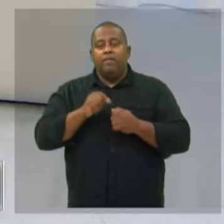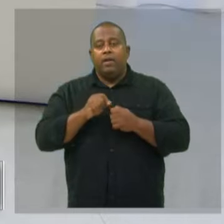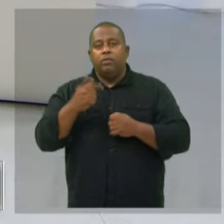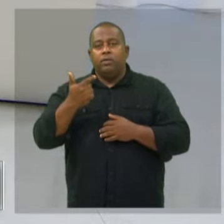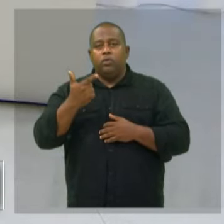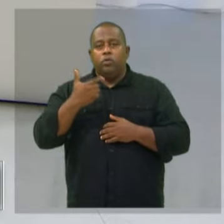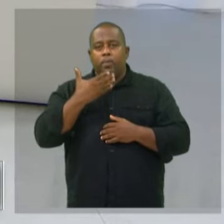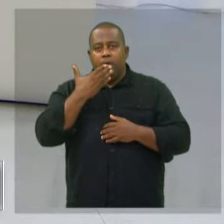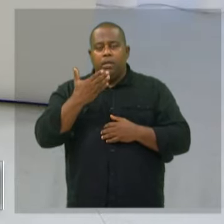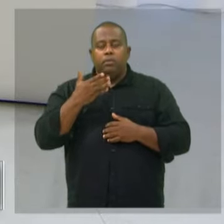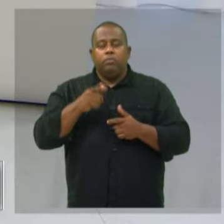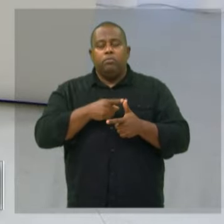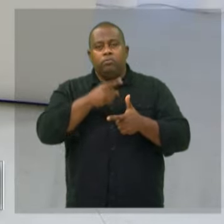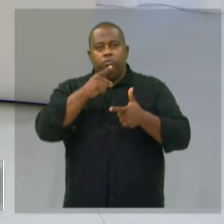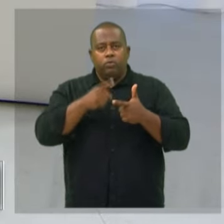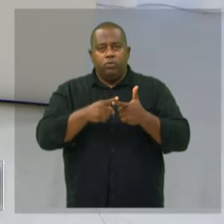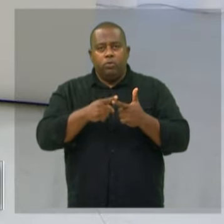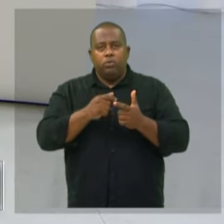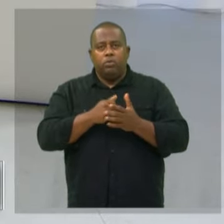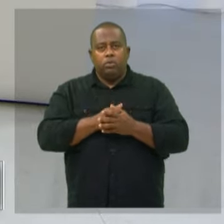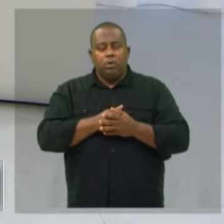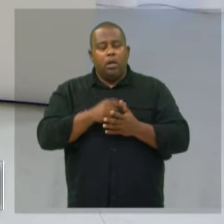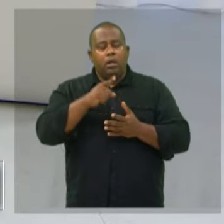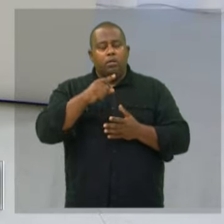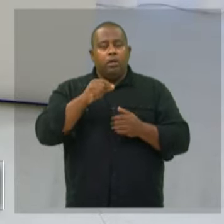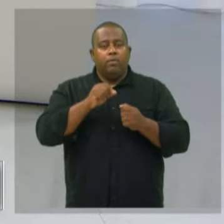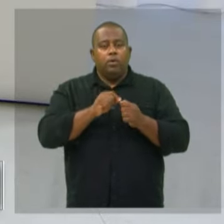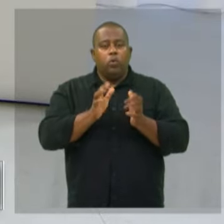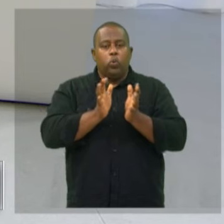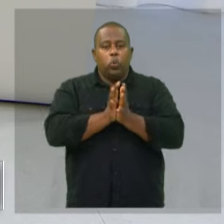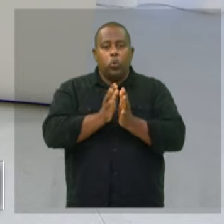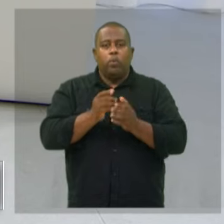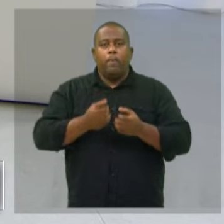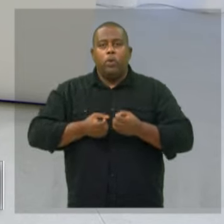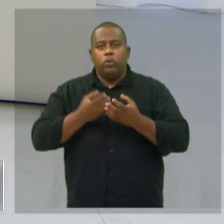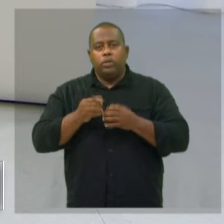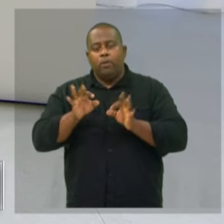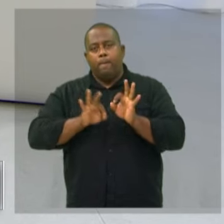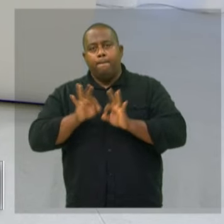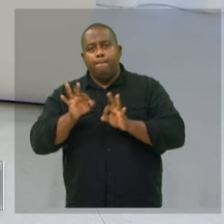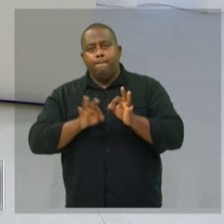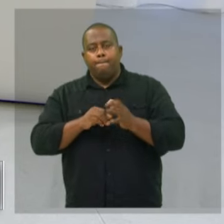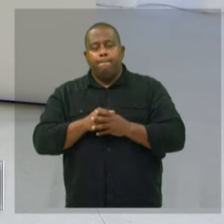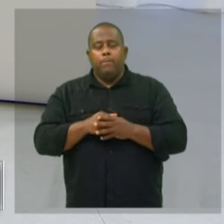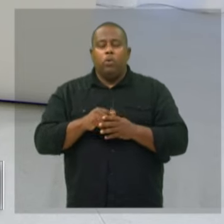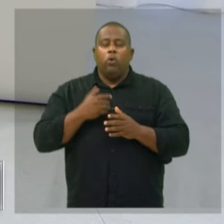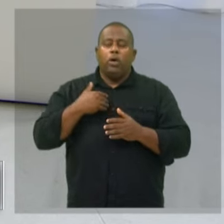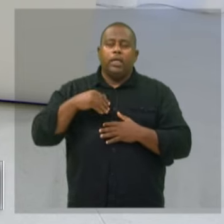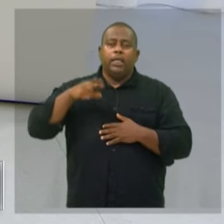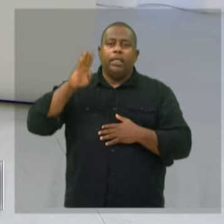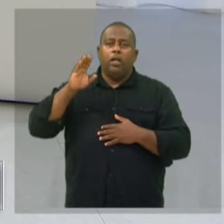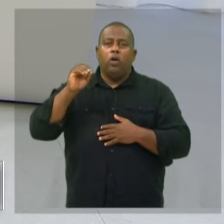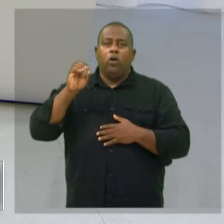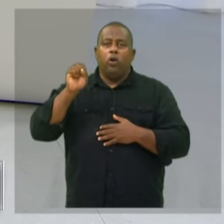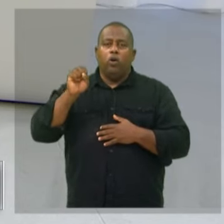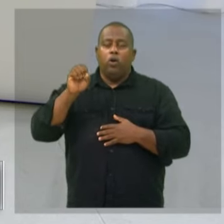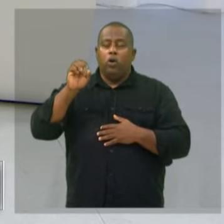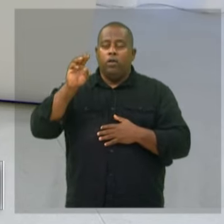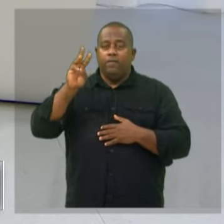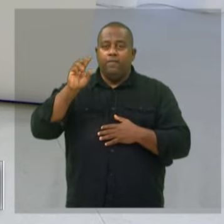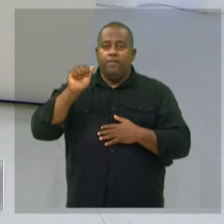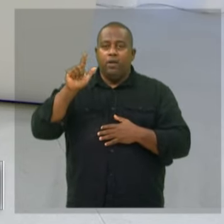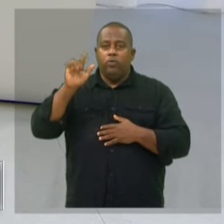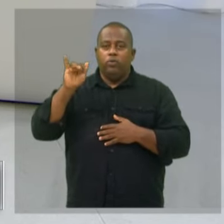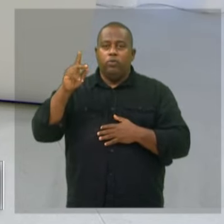agora a gente vai mais uma vez submeter à nossa produção bom então o candidato Osvaldinho direcionar sua pergunta para o candidato